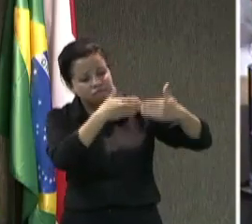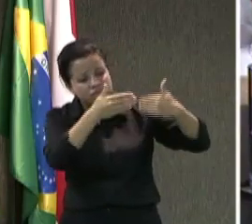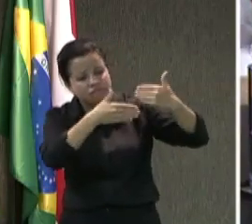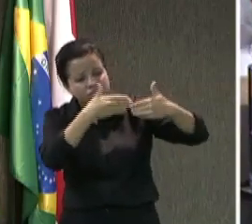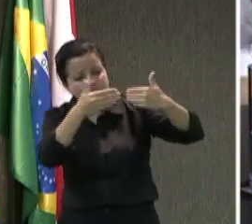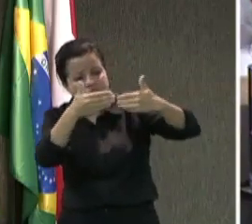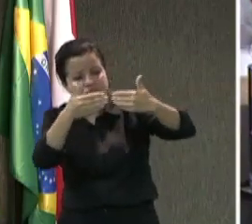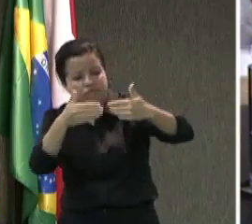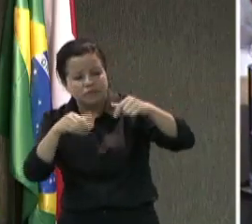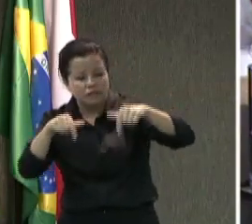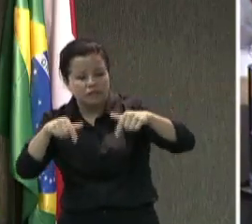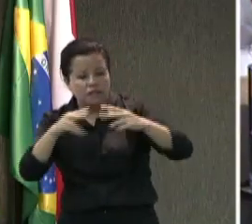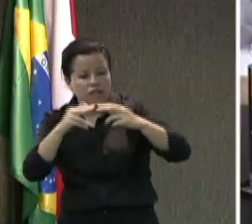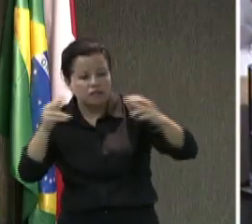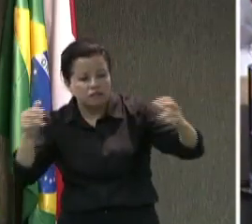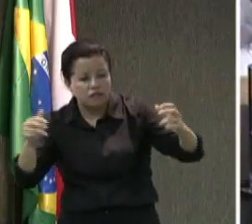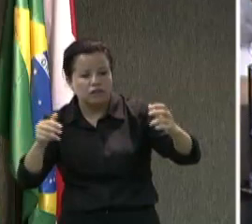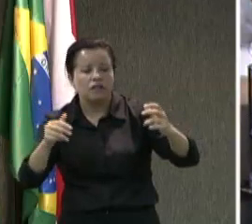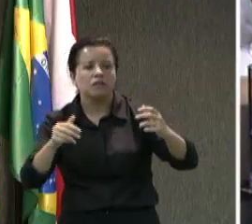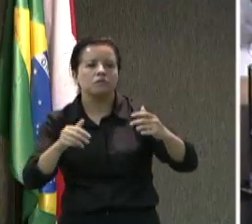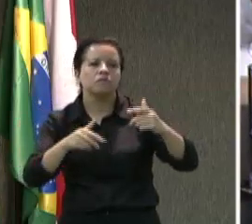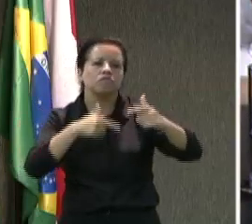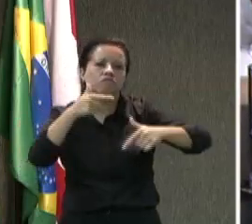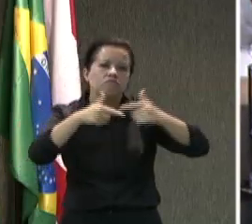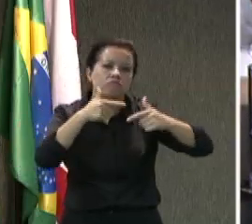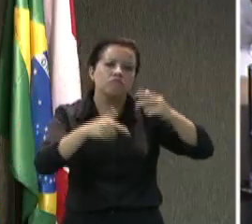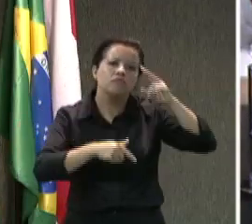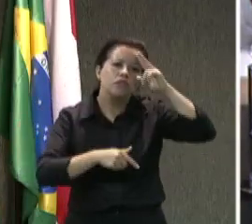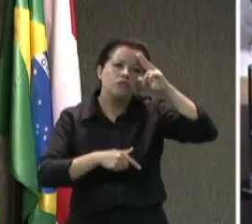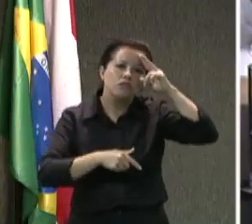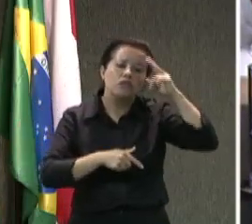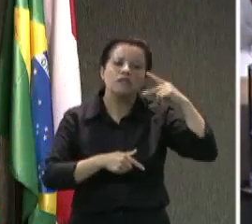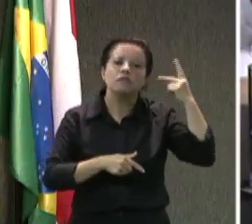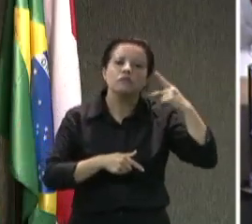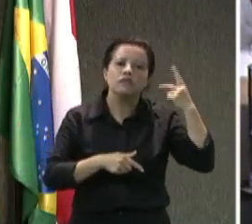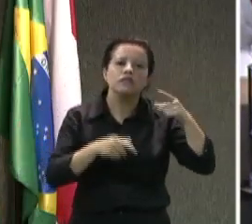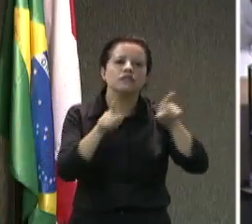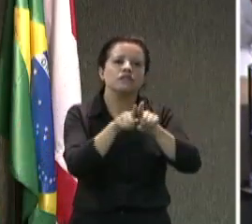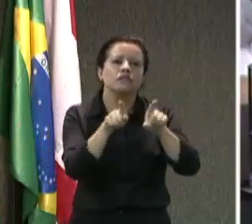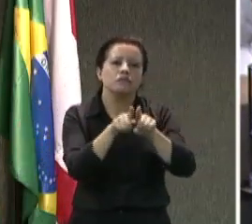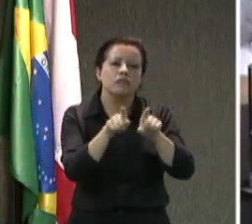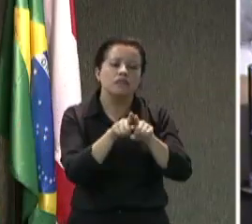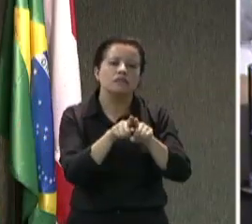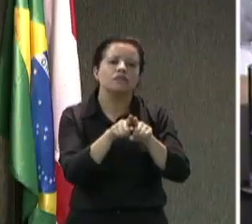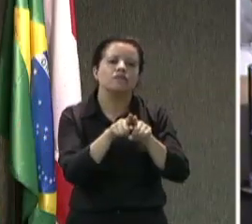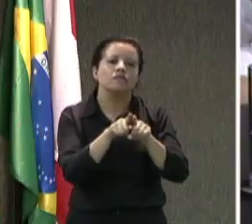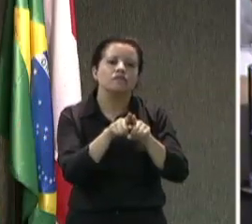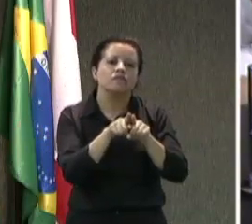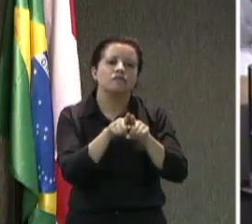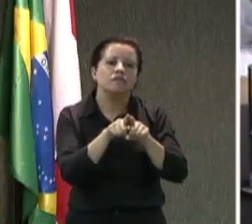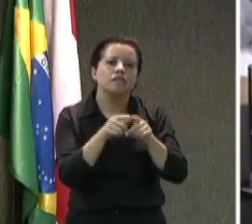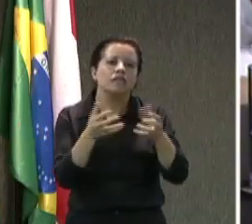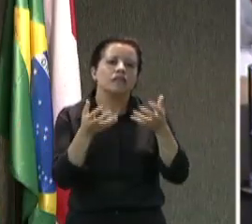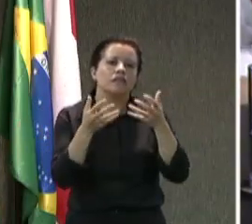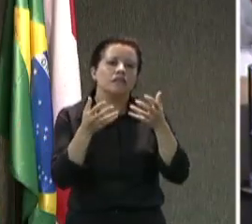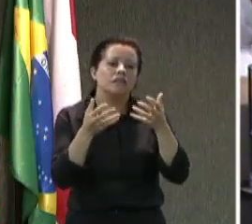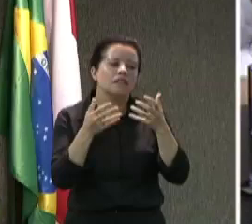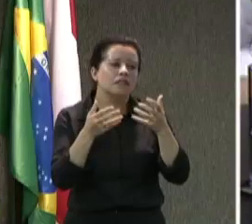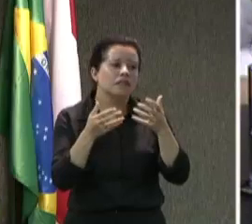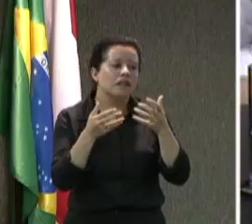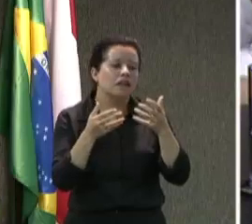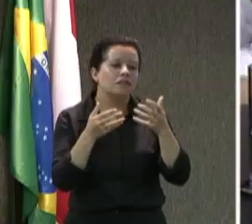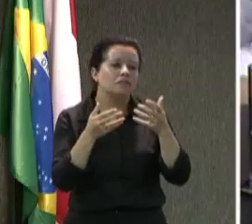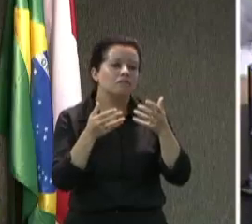de Florianópolis muito as atuações, sua história política também. E eu quero fazer 2 pesar aqui,